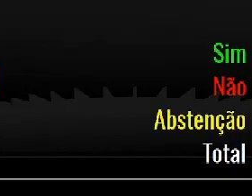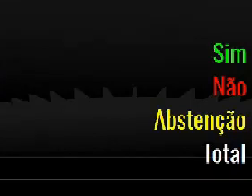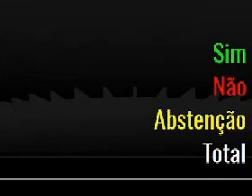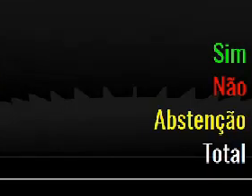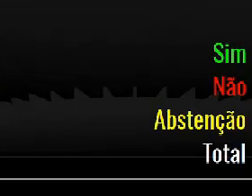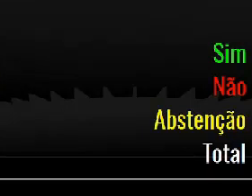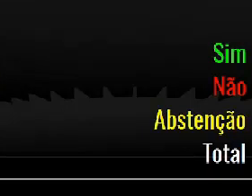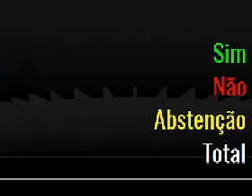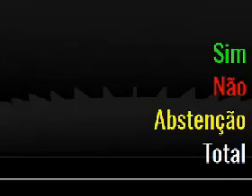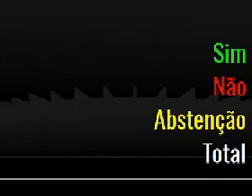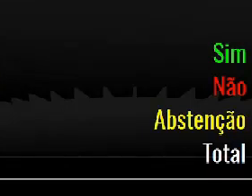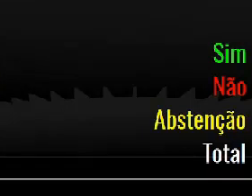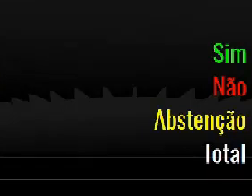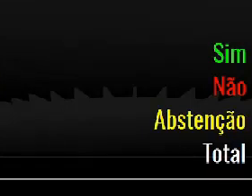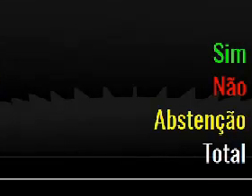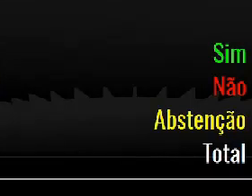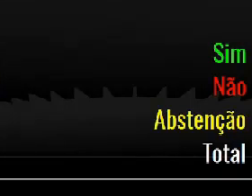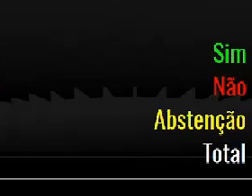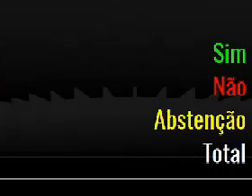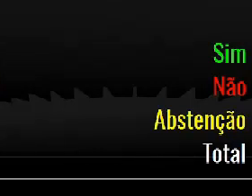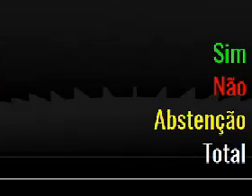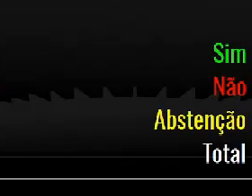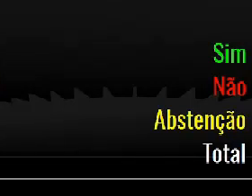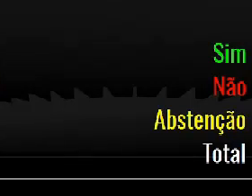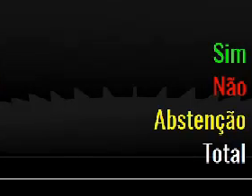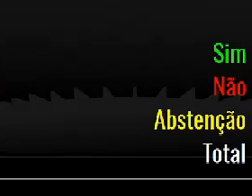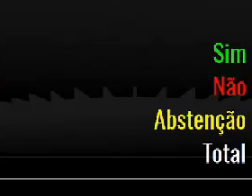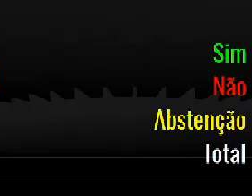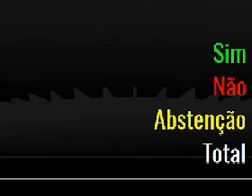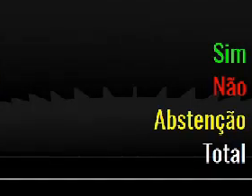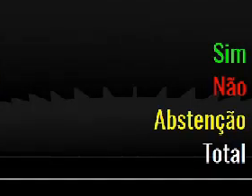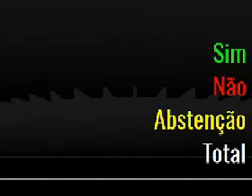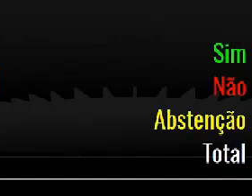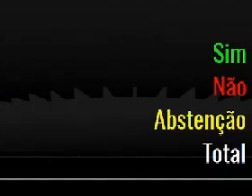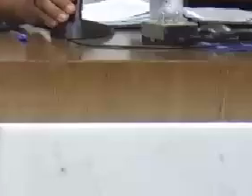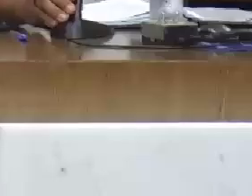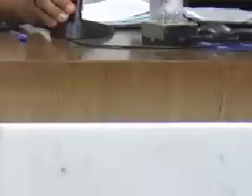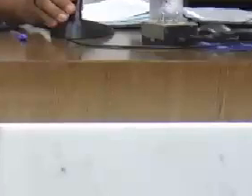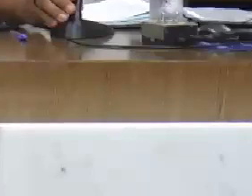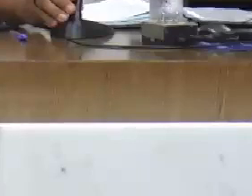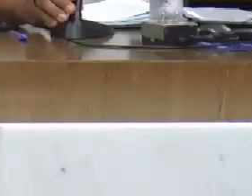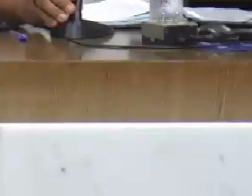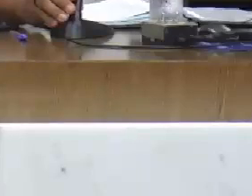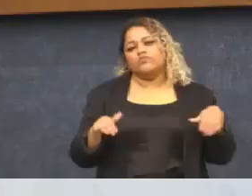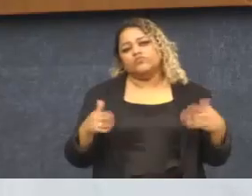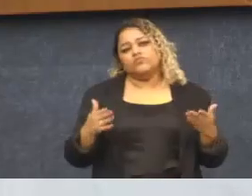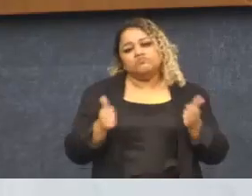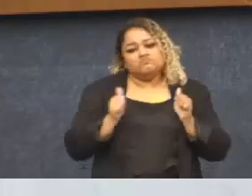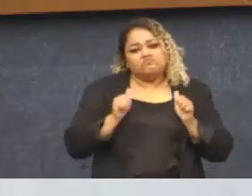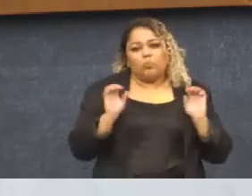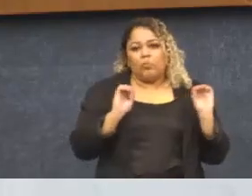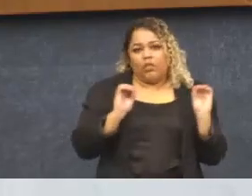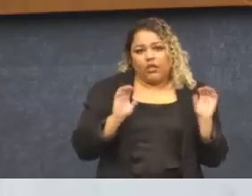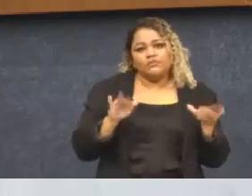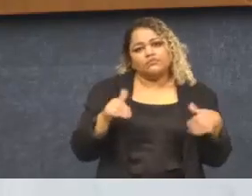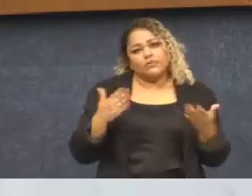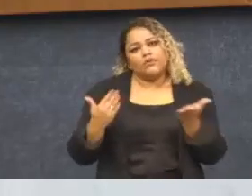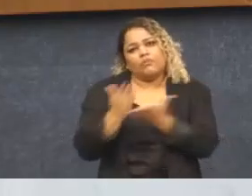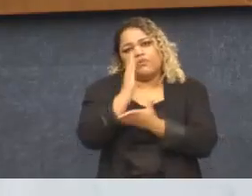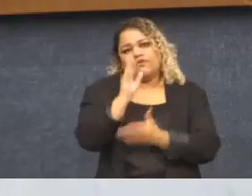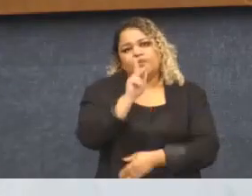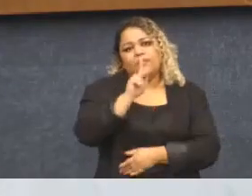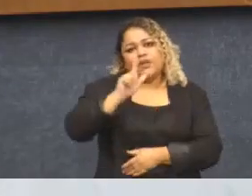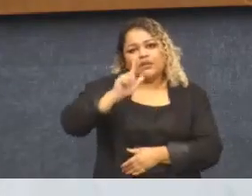Encerrada a votação. 40 votos sim, nenhum voto não, nenhuma abstenção. Fica aprovado o PL